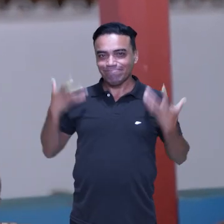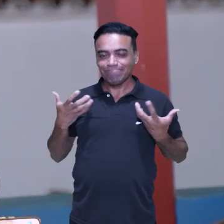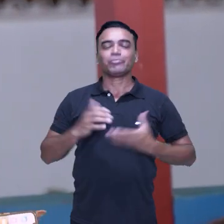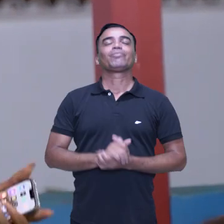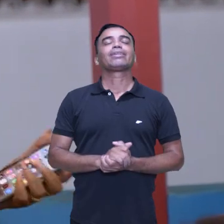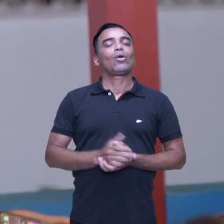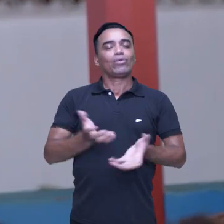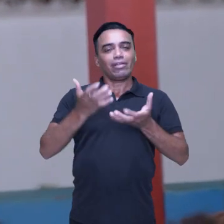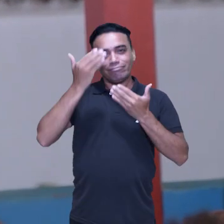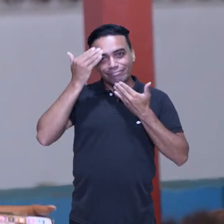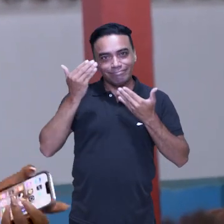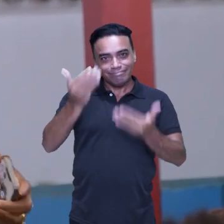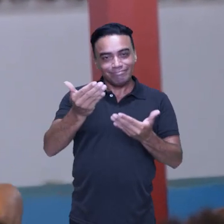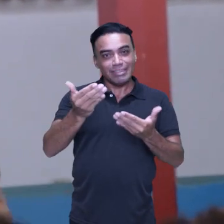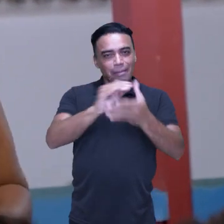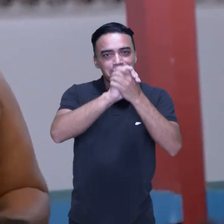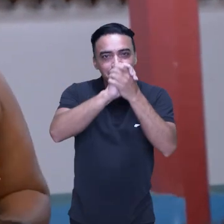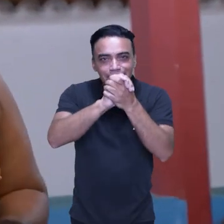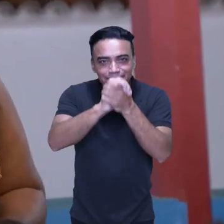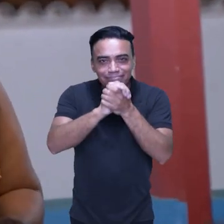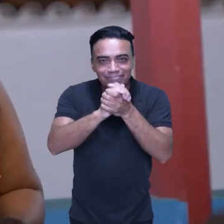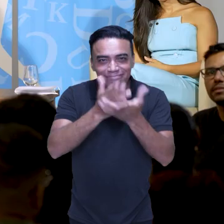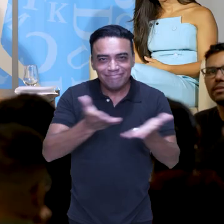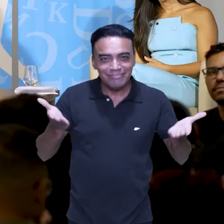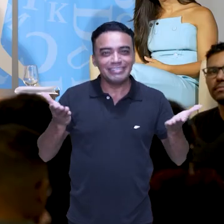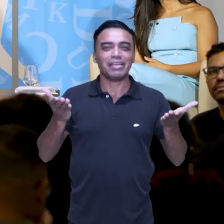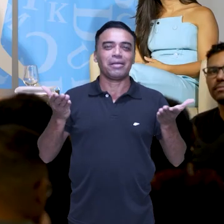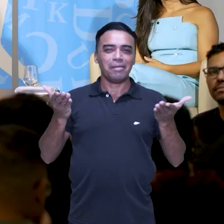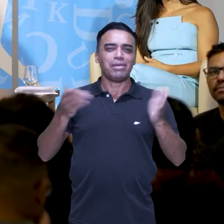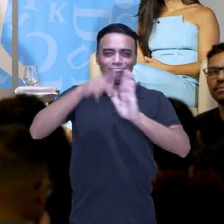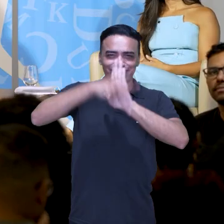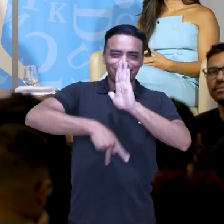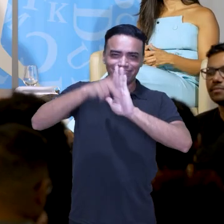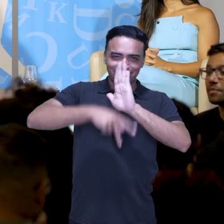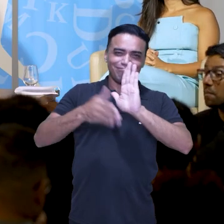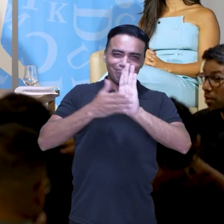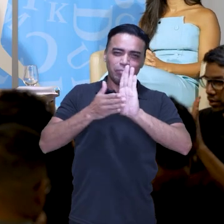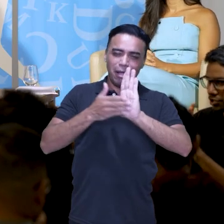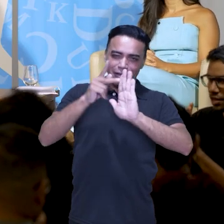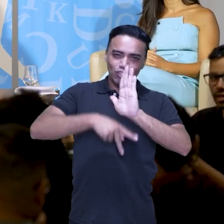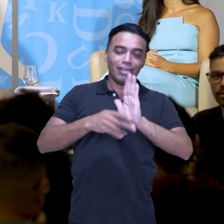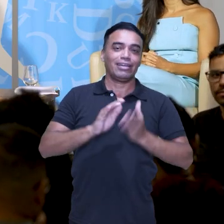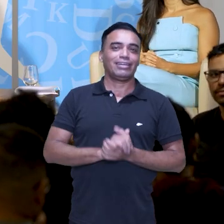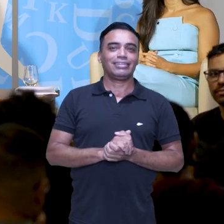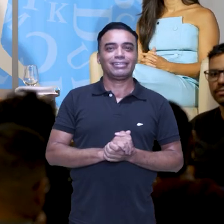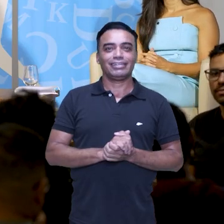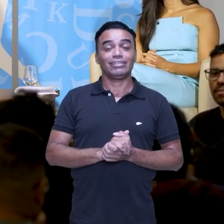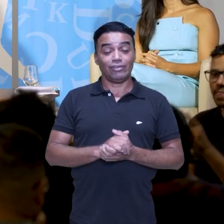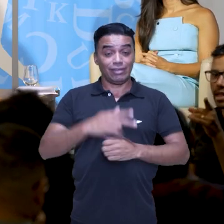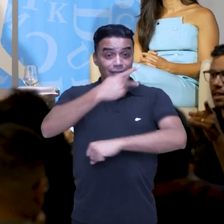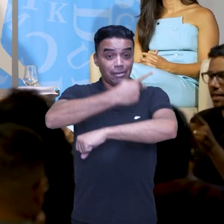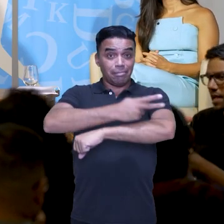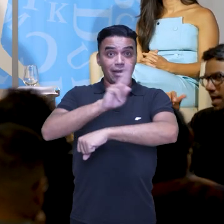Eu queria agradecer e parabenizar, né, pela iniciativa, tendo em vista que Carlinhos falou que